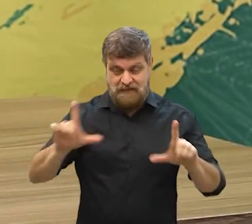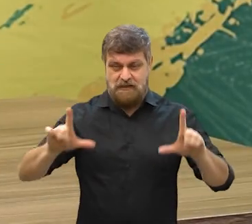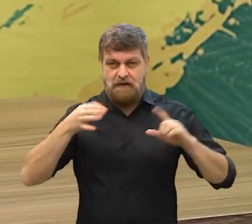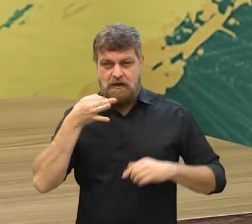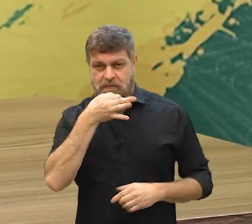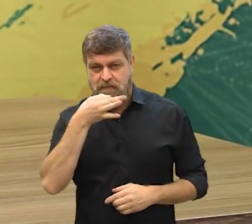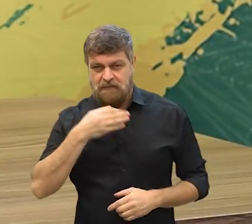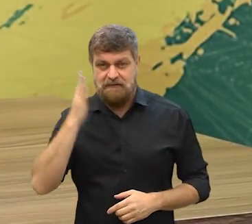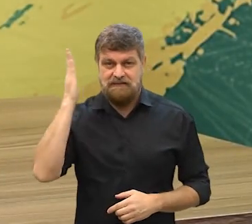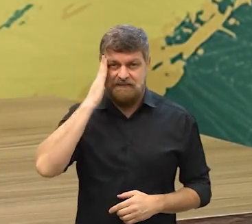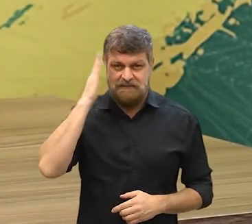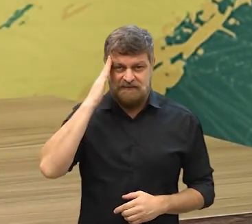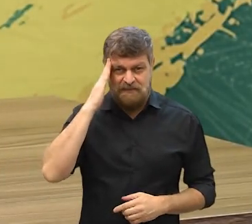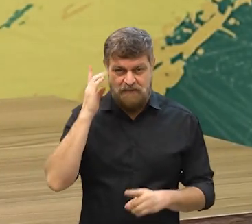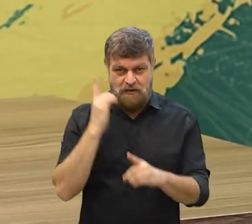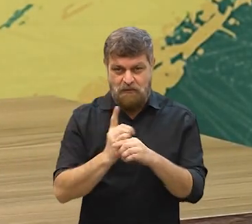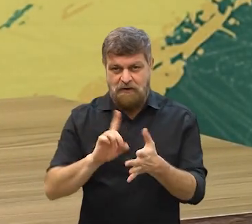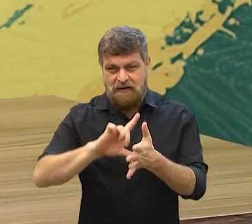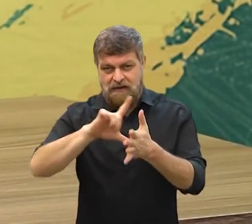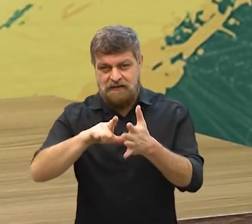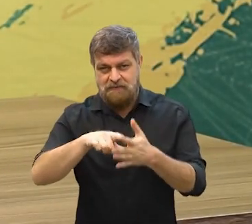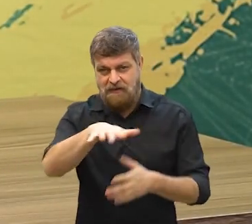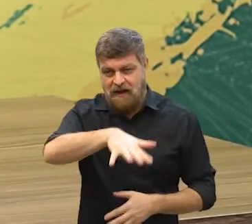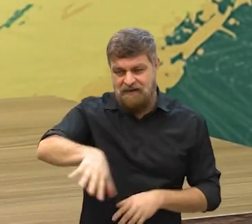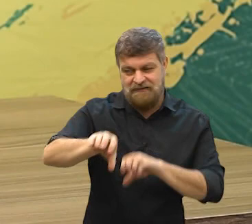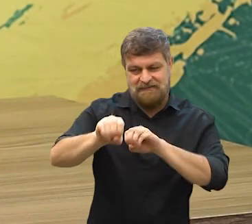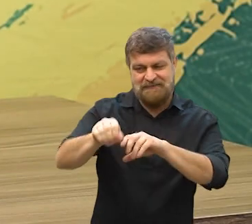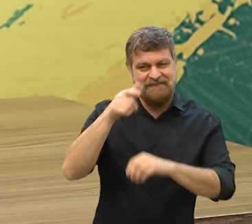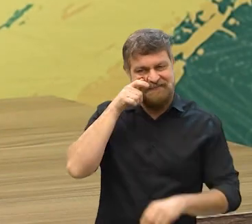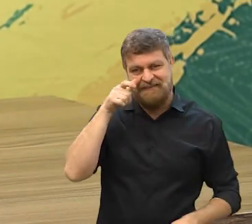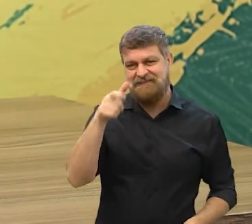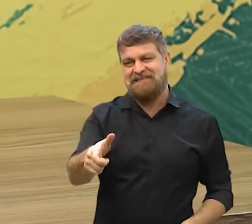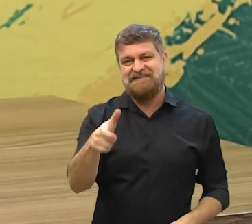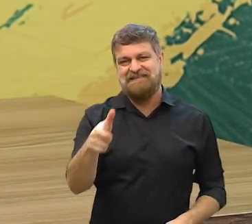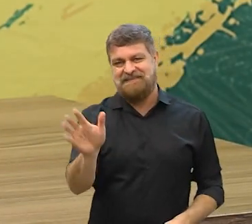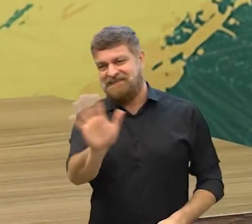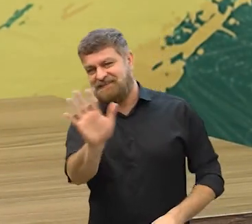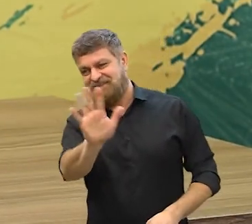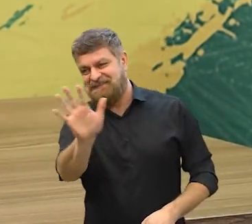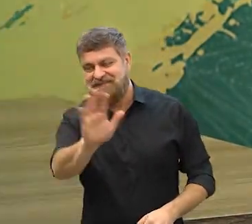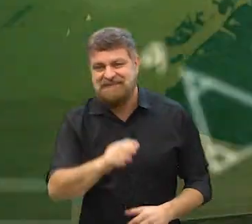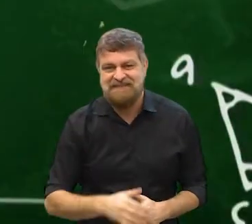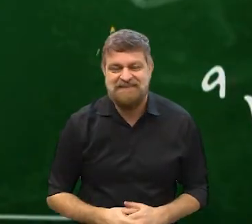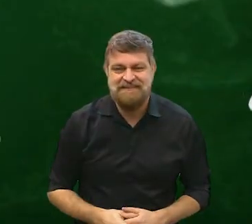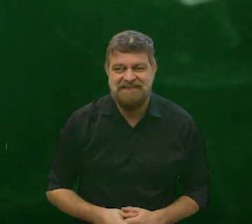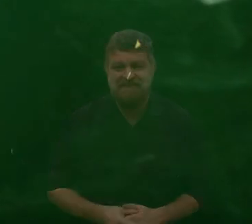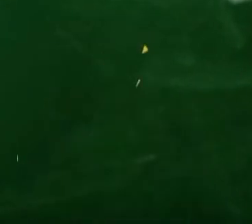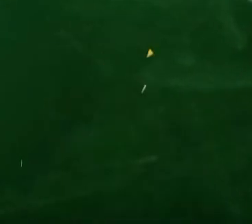participação. Já sabe, pessoal, até a próxima oportunidade aqui no quadro De Olho na Educação. Tchau.